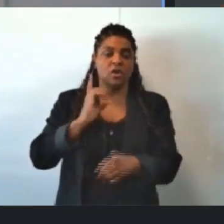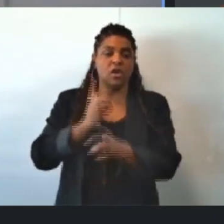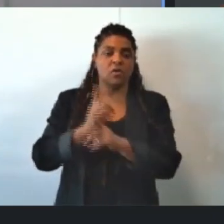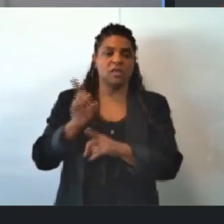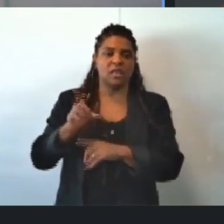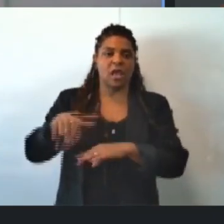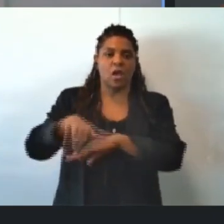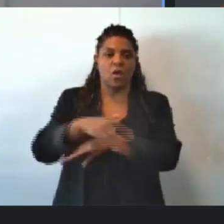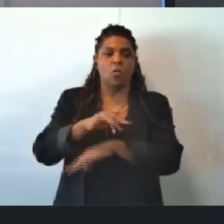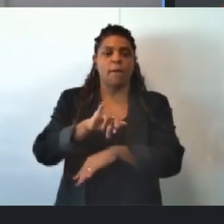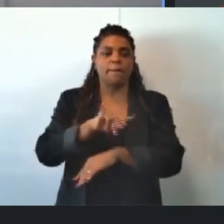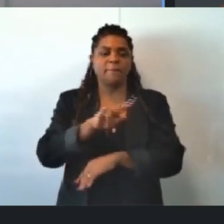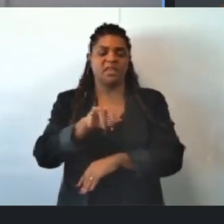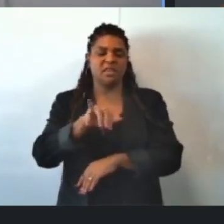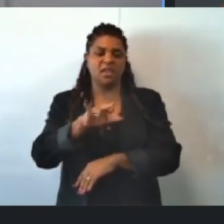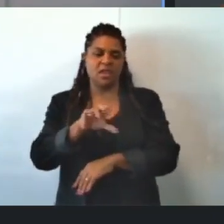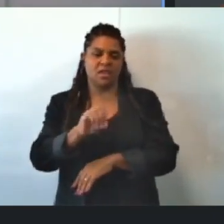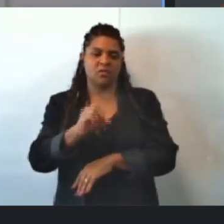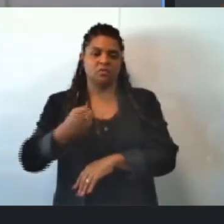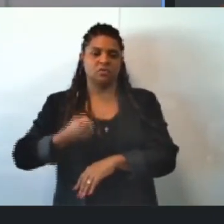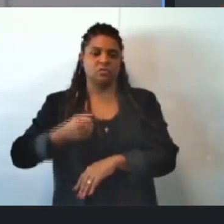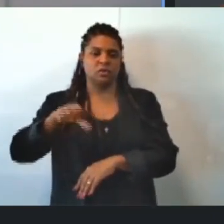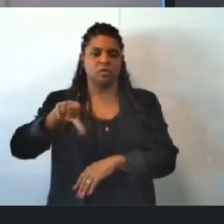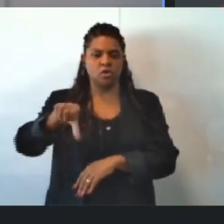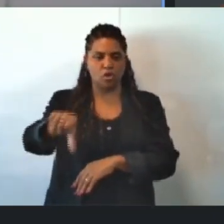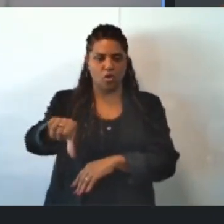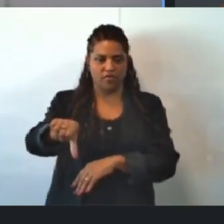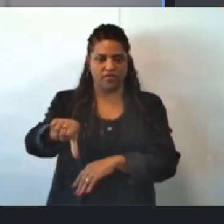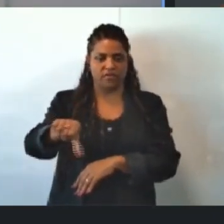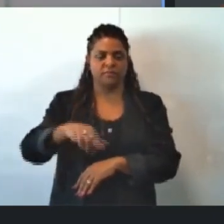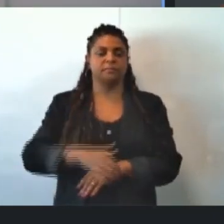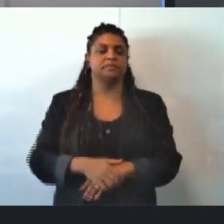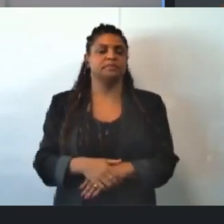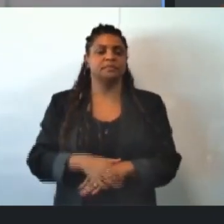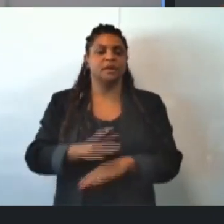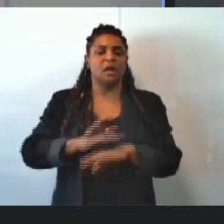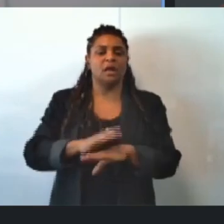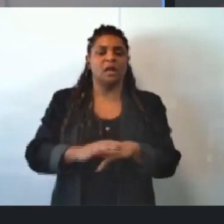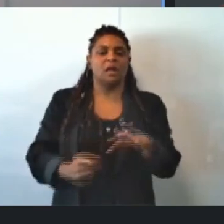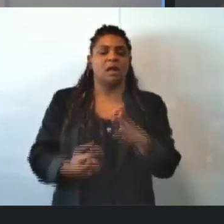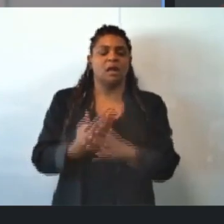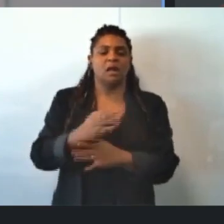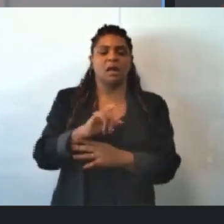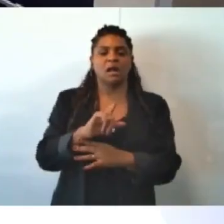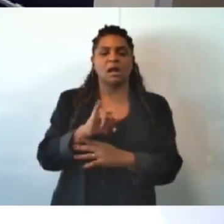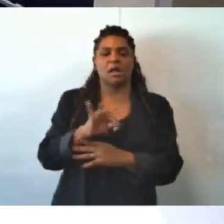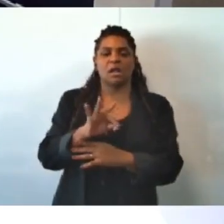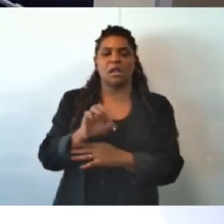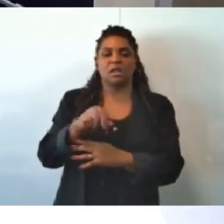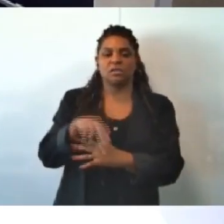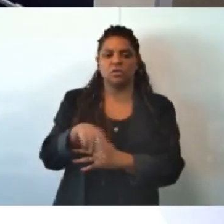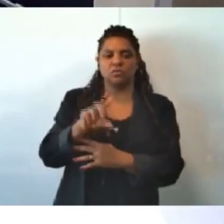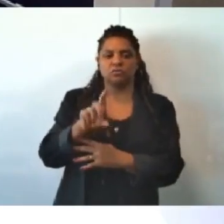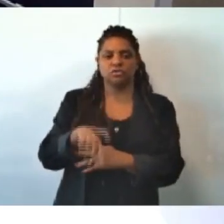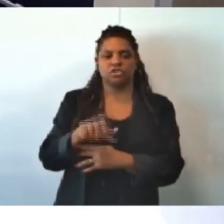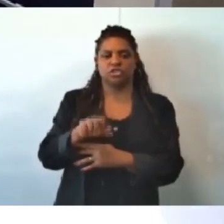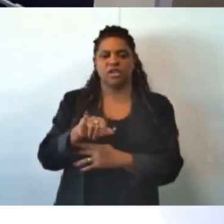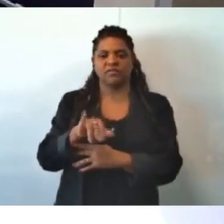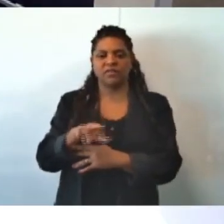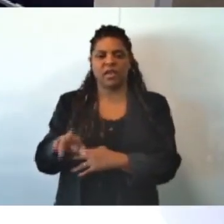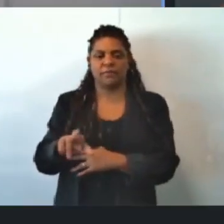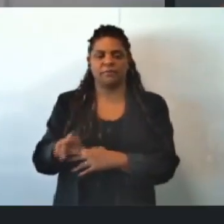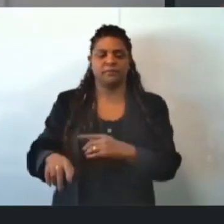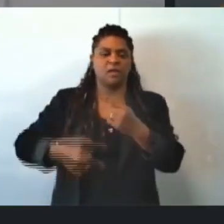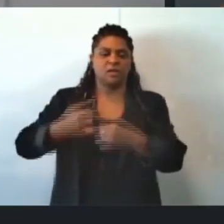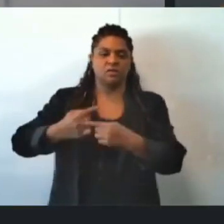Gabriel, de autoria do vereador Cleiton Xavier. Em discussão. Em votação, como vota o vereador Preto. De acordo.